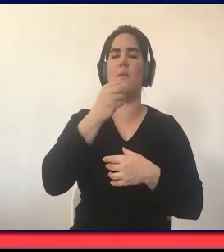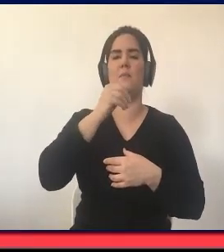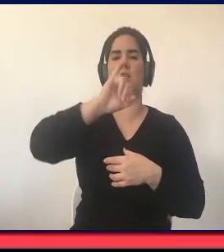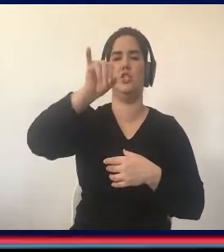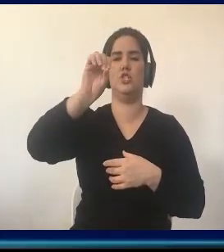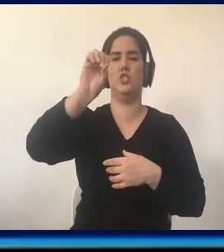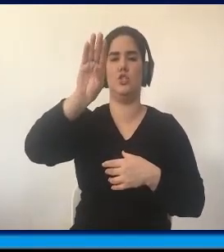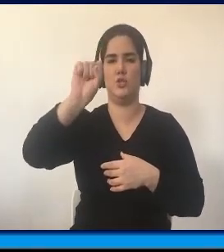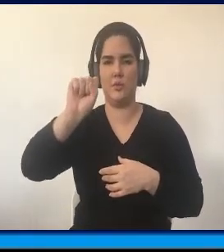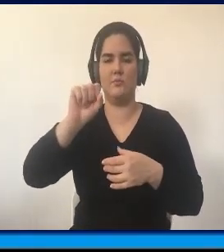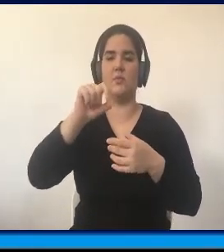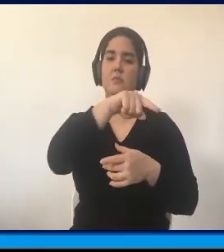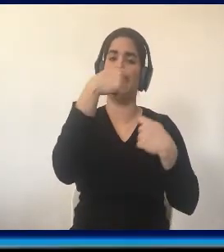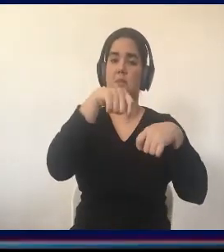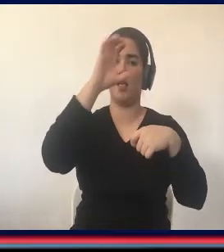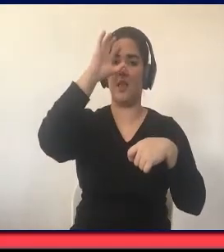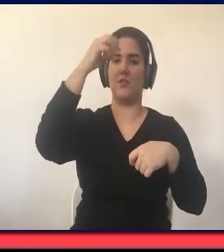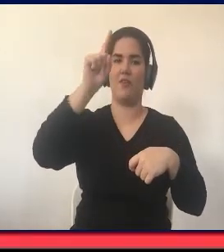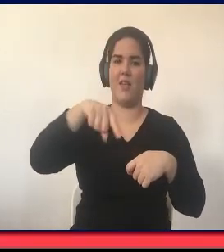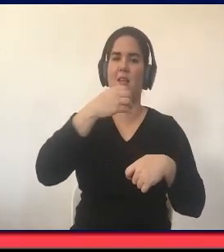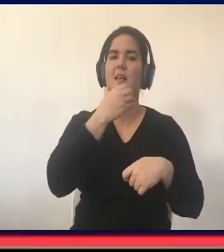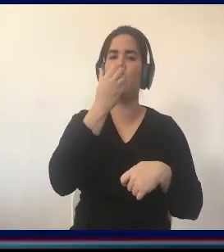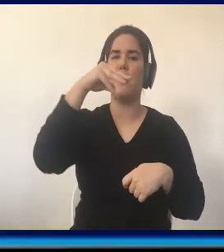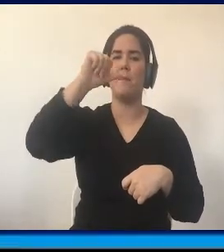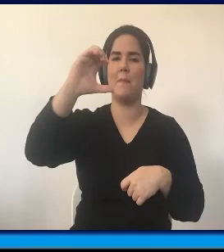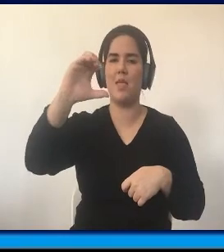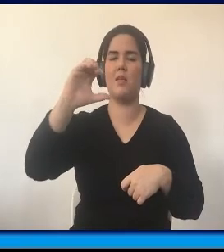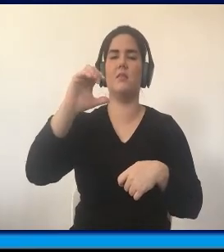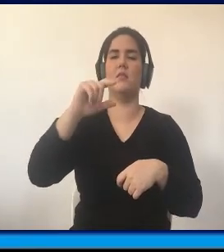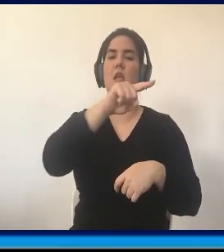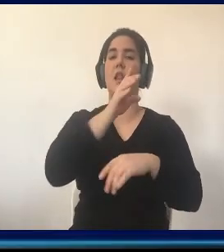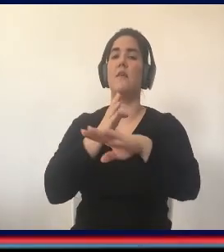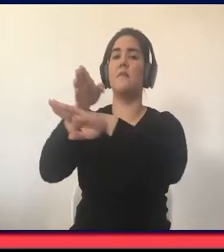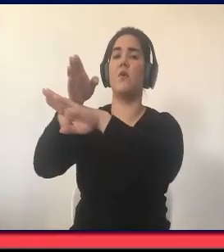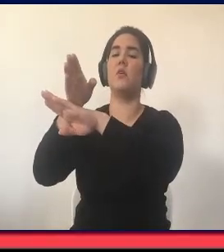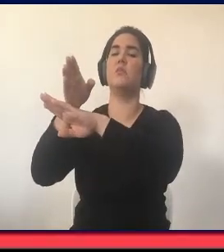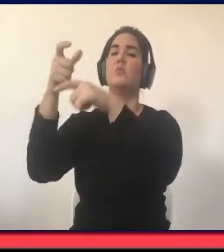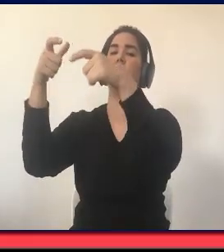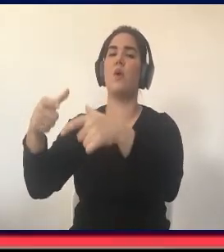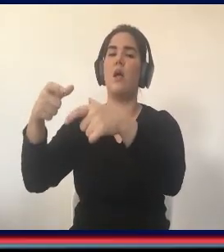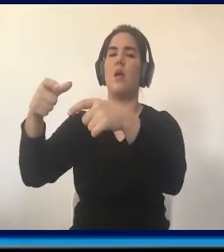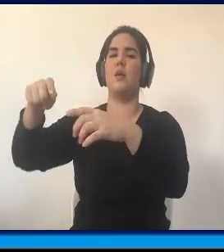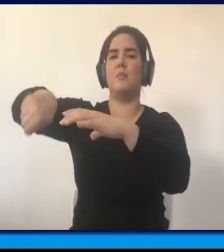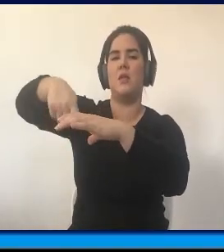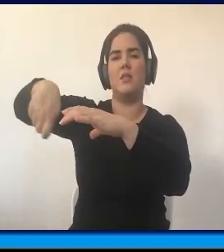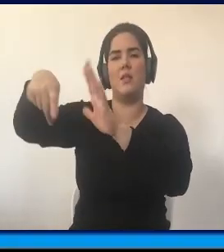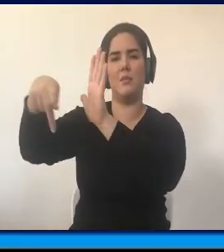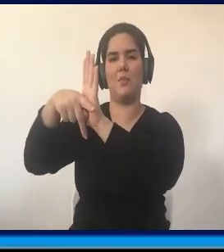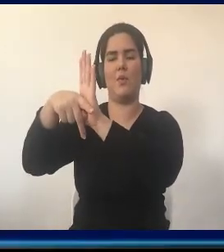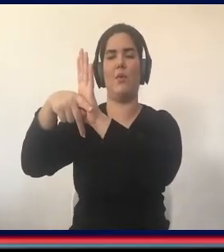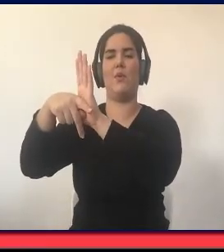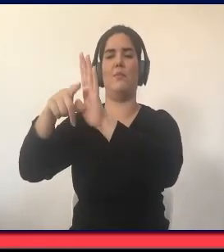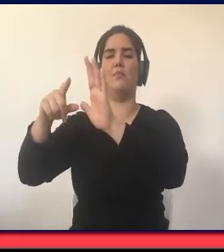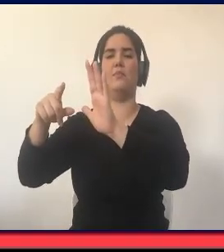e aí ele foi numa palestra de panelas chinesas e lá ele viu uma ideia. Mas ele era o cara que dava direção, ele não era o cara que conseguia